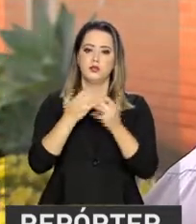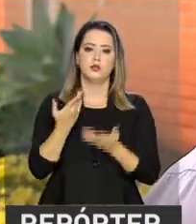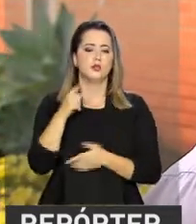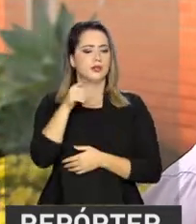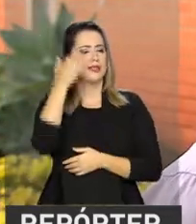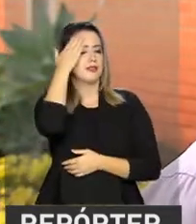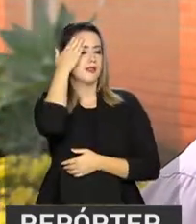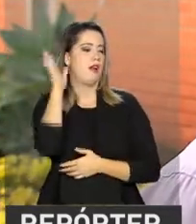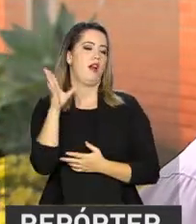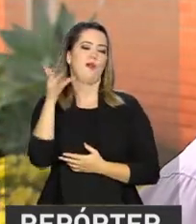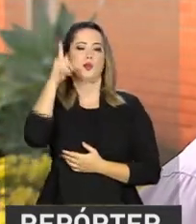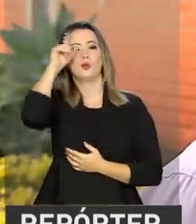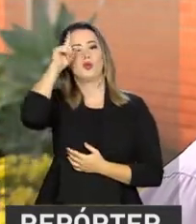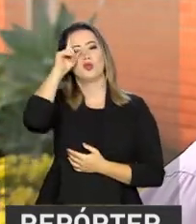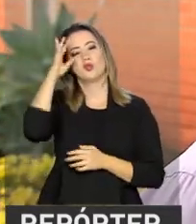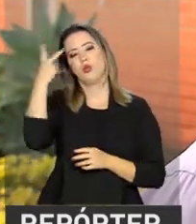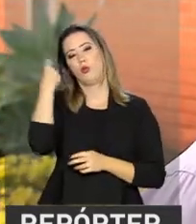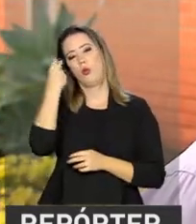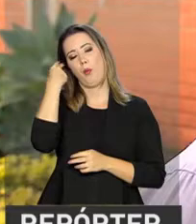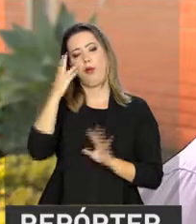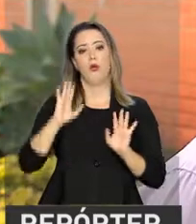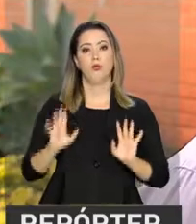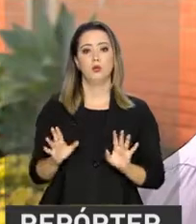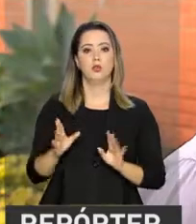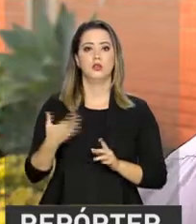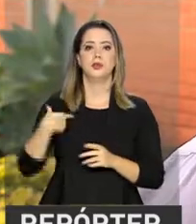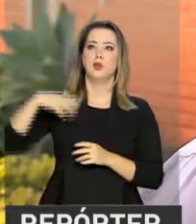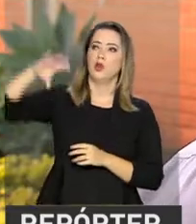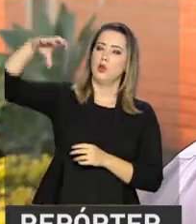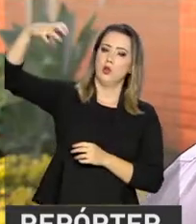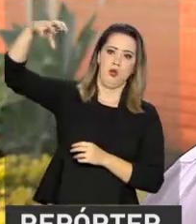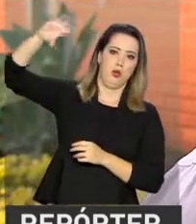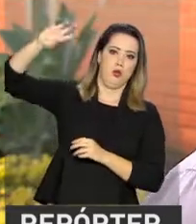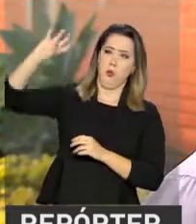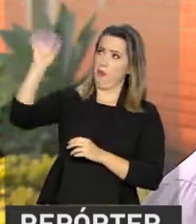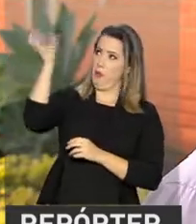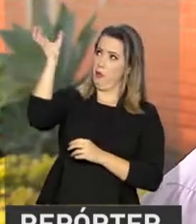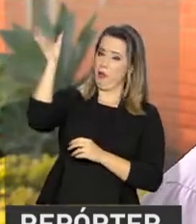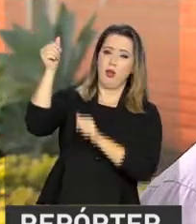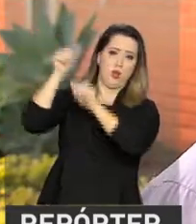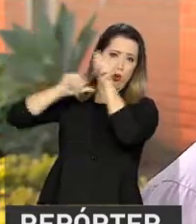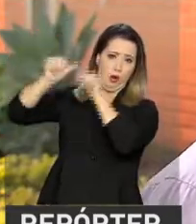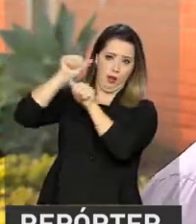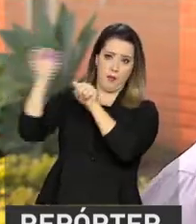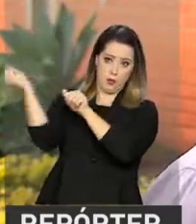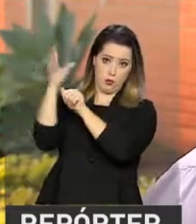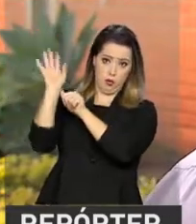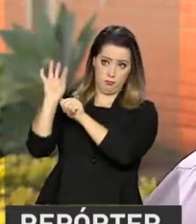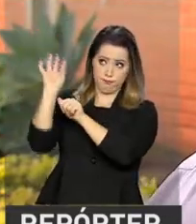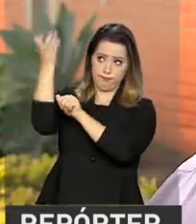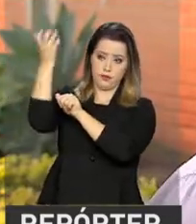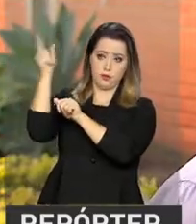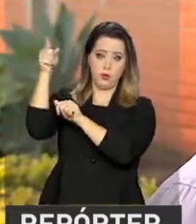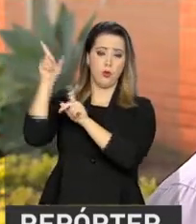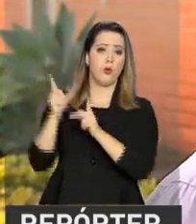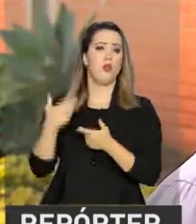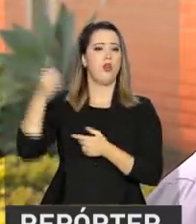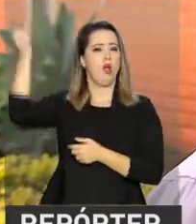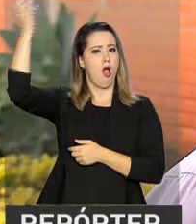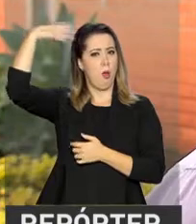tarefas básicas àquelas procedimentos básicos toca às lâmpadas antigas incandescentes é usar menos o chuveiro elétrico